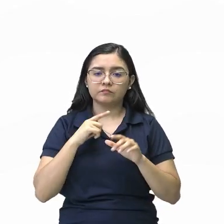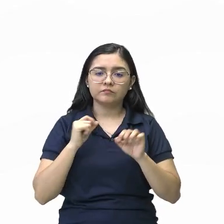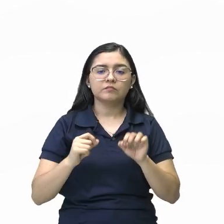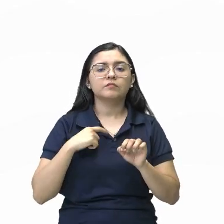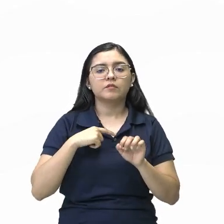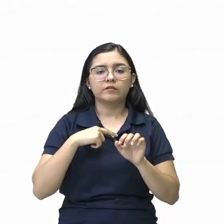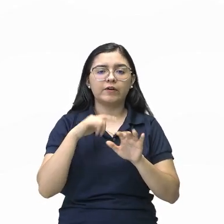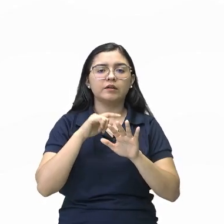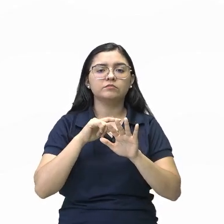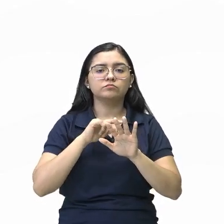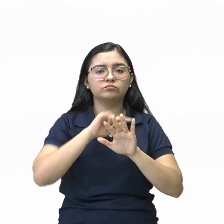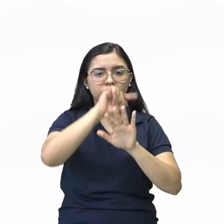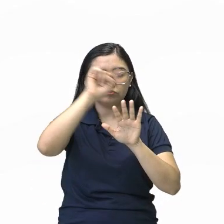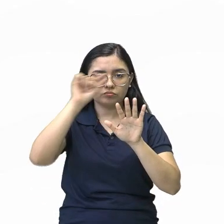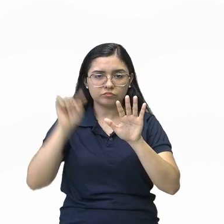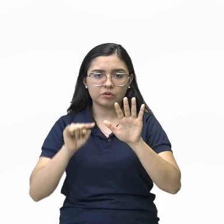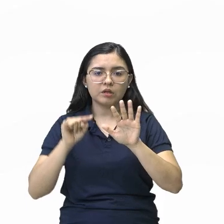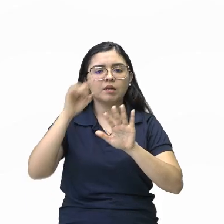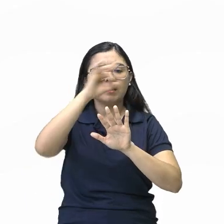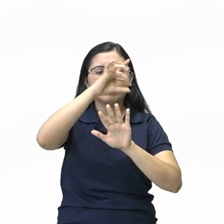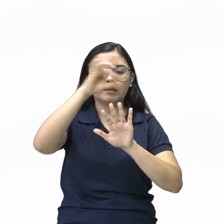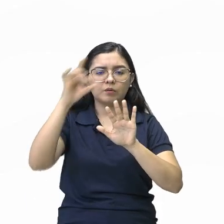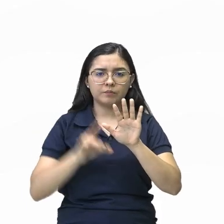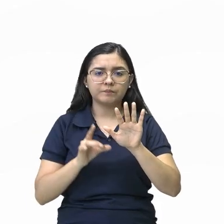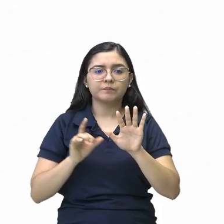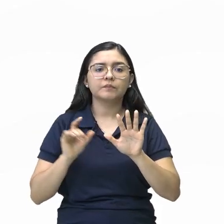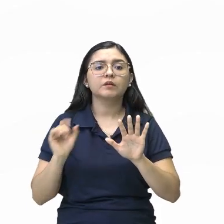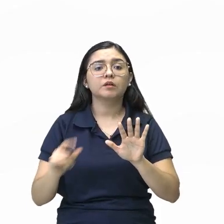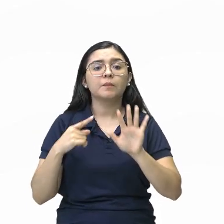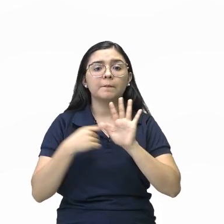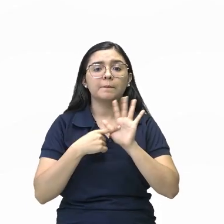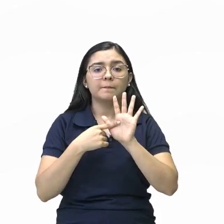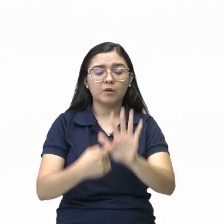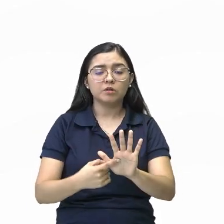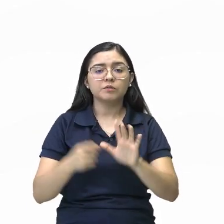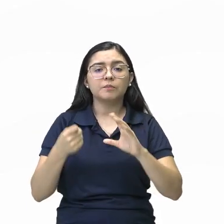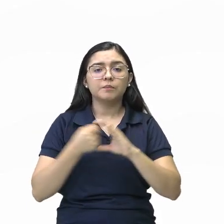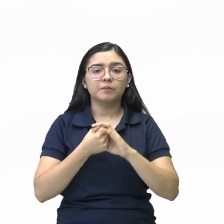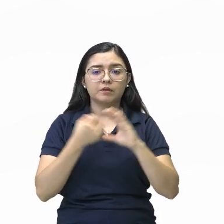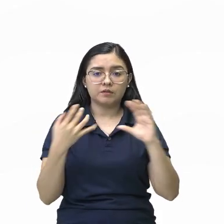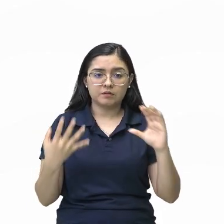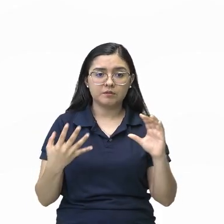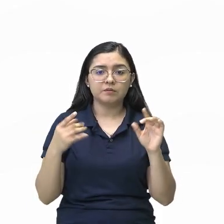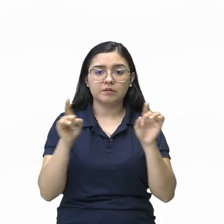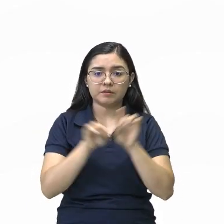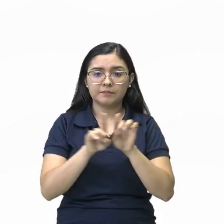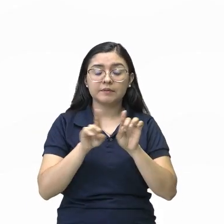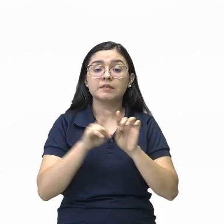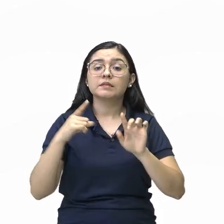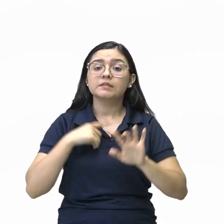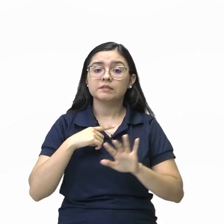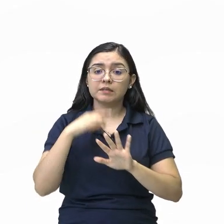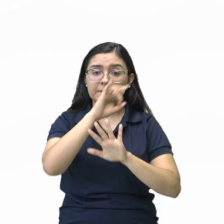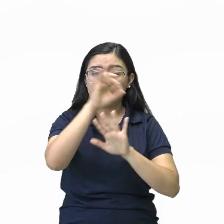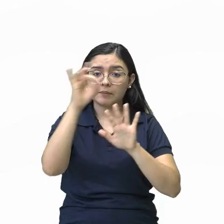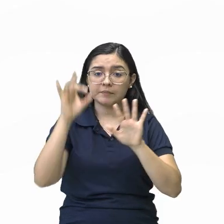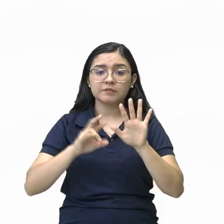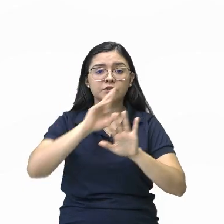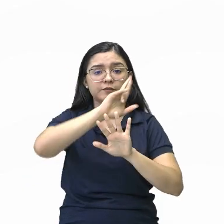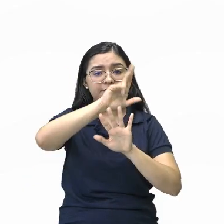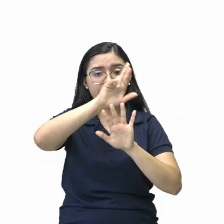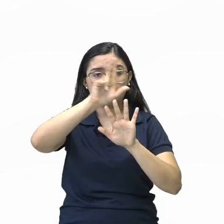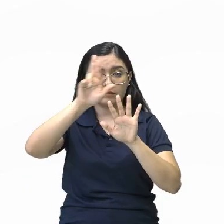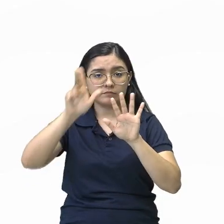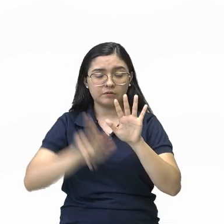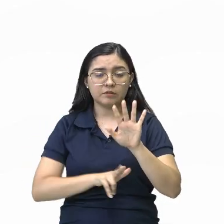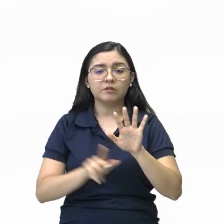que vocês estão observando. E, à medida que aparece um caractere, né, essas espécies vão se diferenciando uma